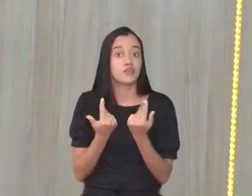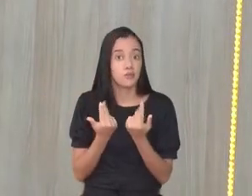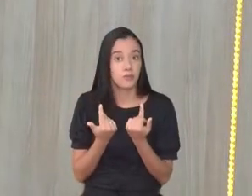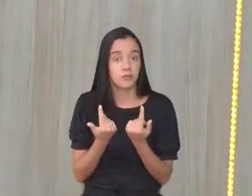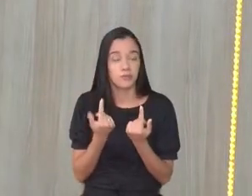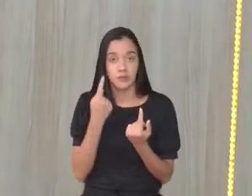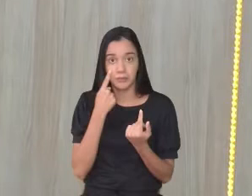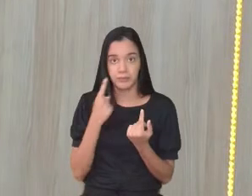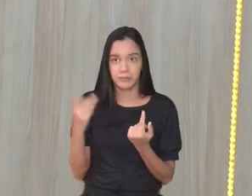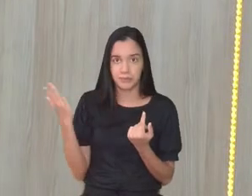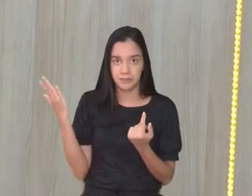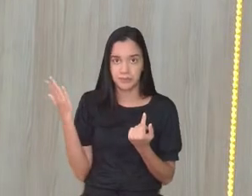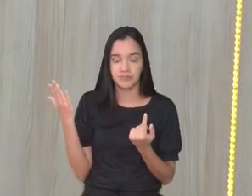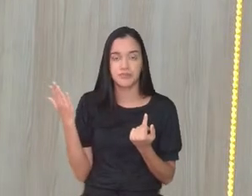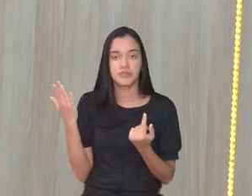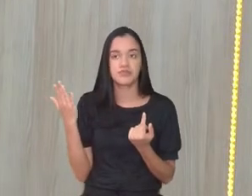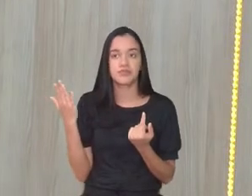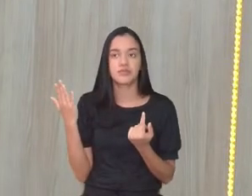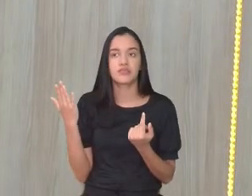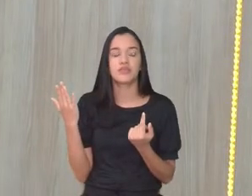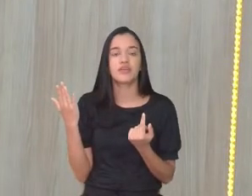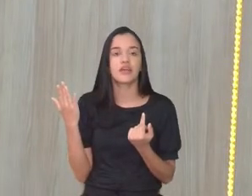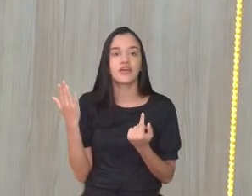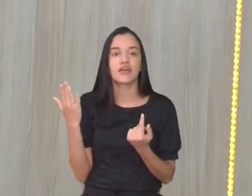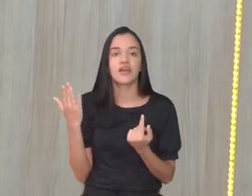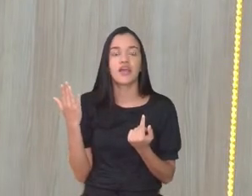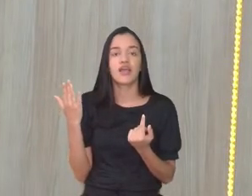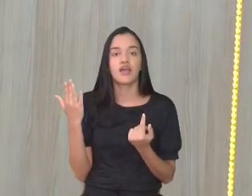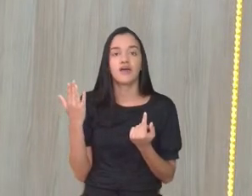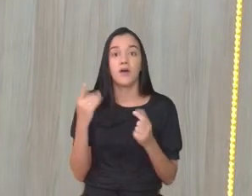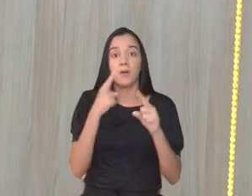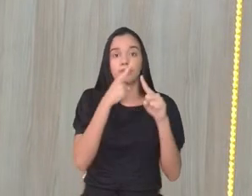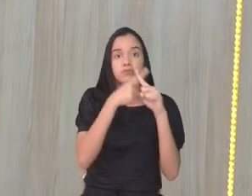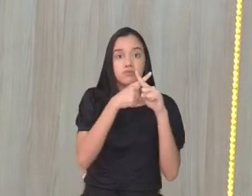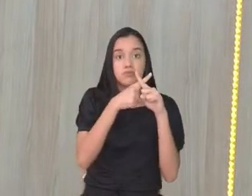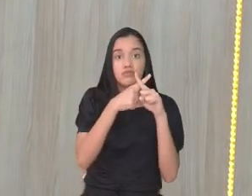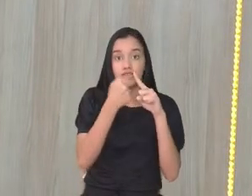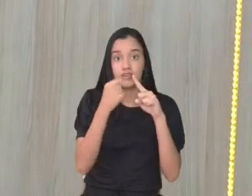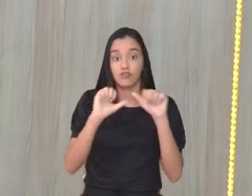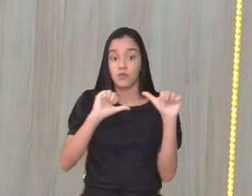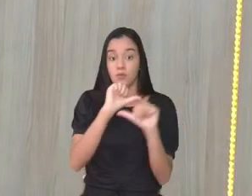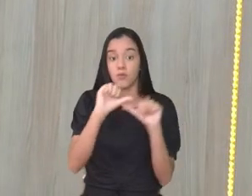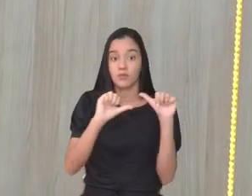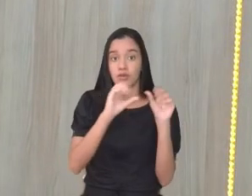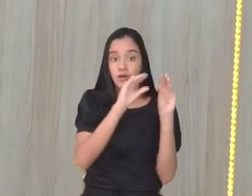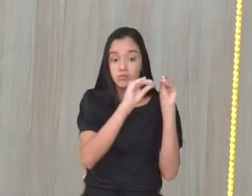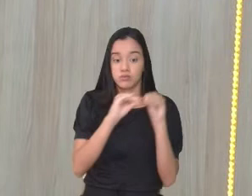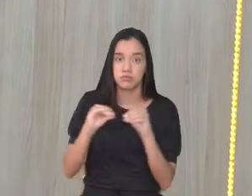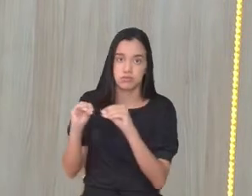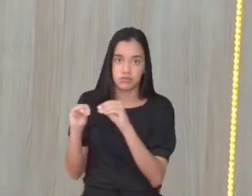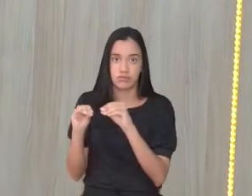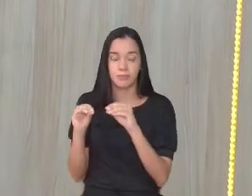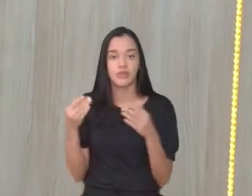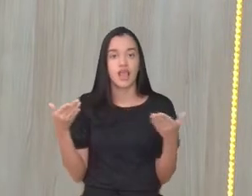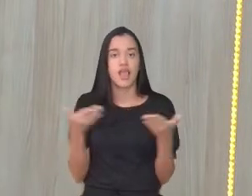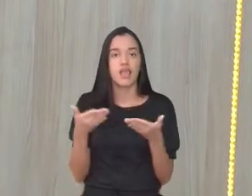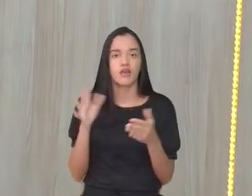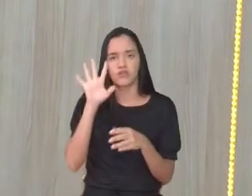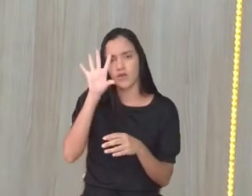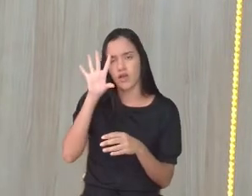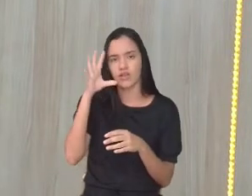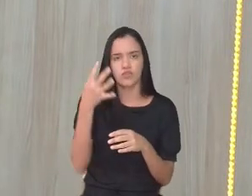aqui. Esse vezes daqui, eu vou colocar ele aqui, ó. Esse vezes é esse vezes. E agora eu vou